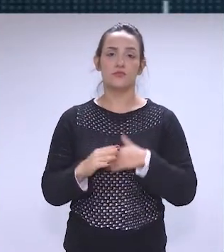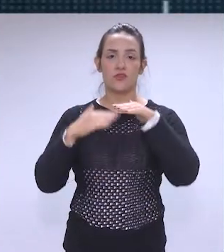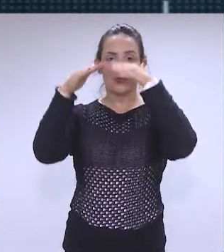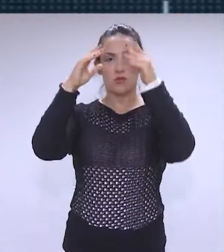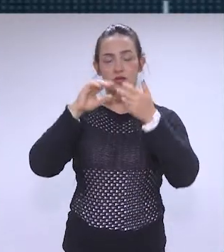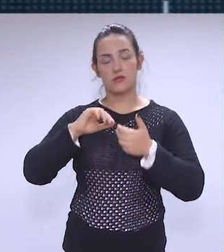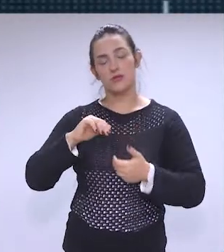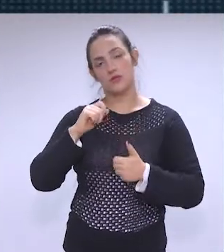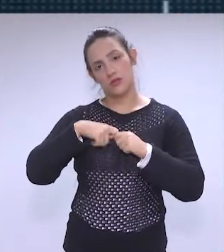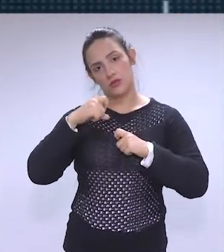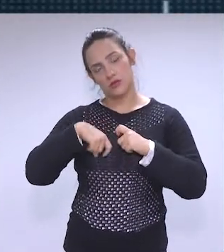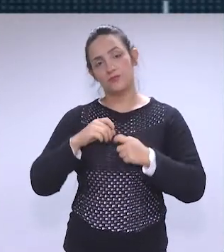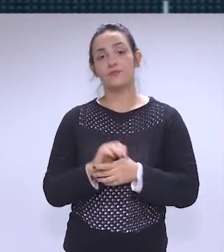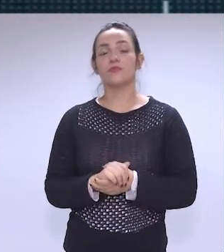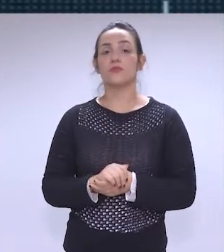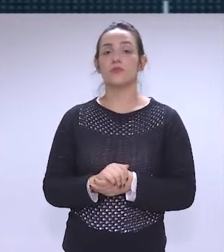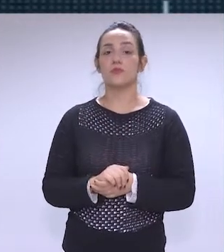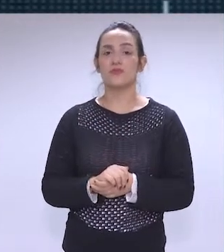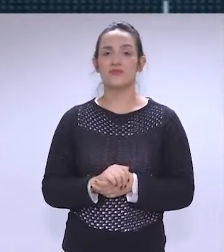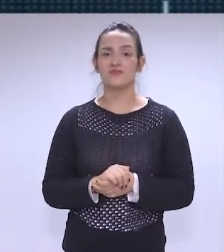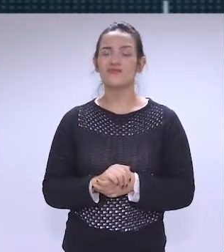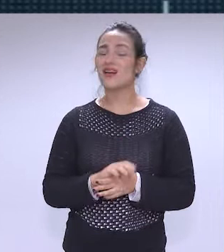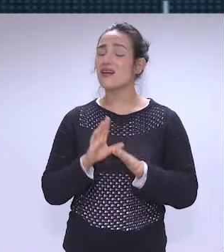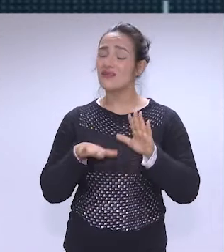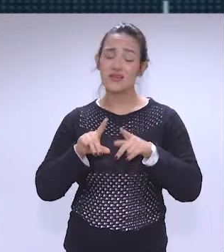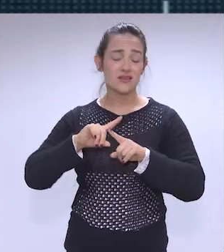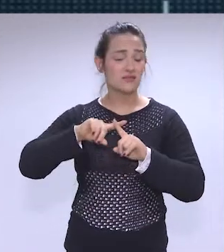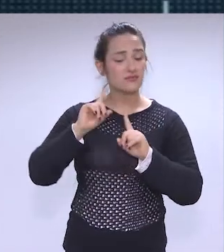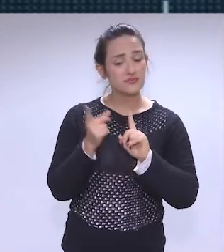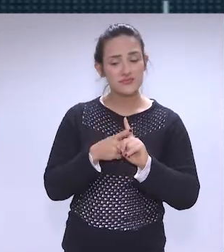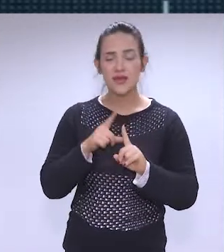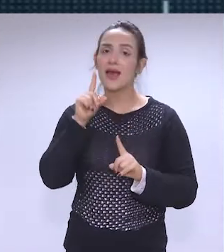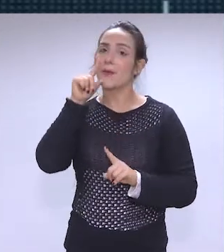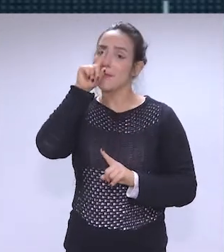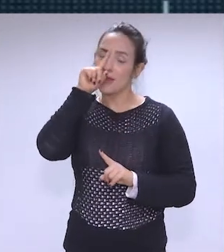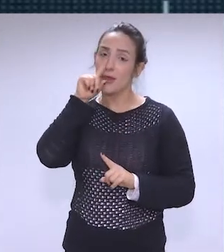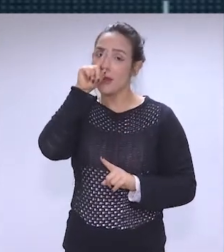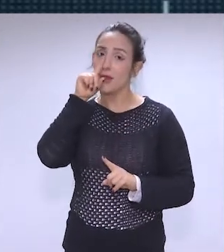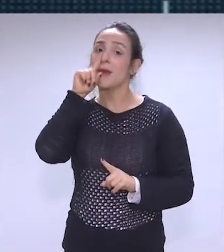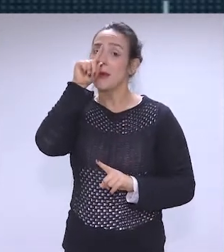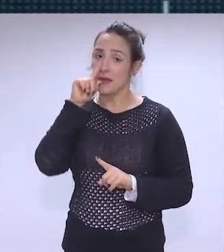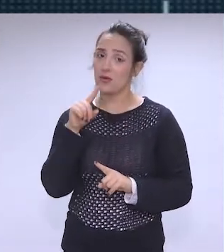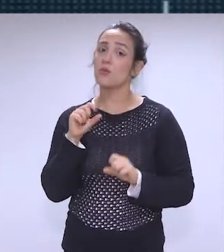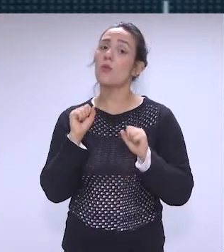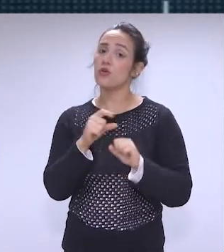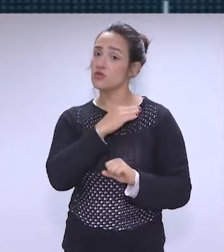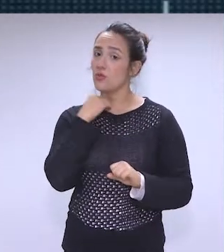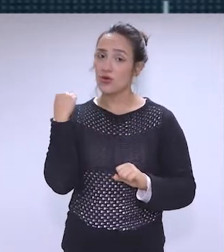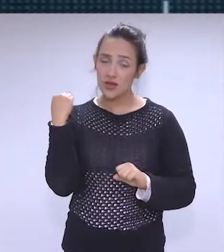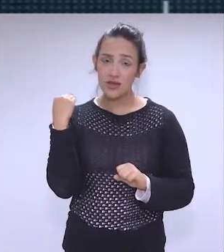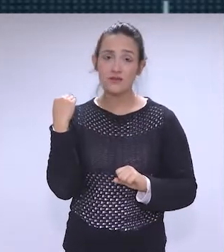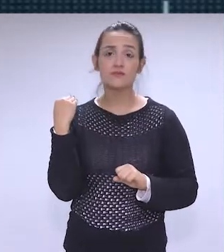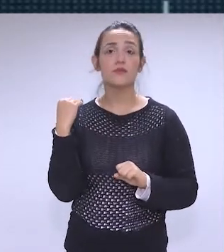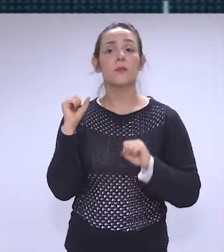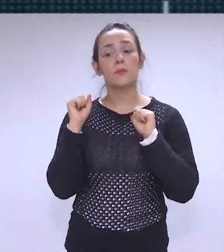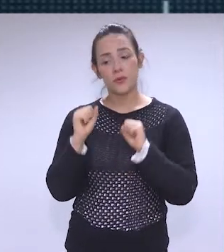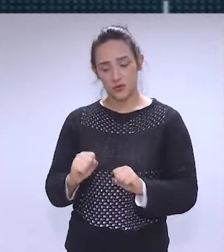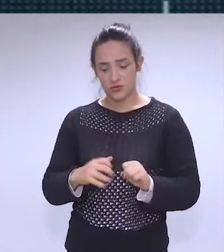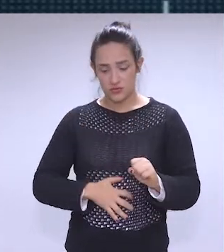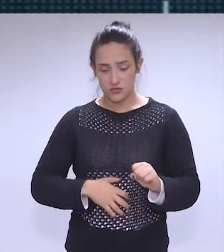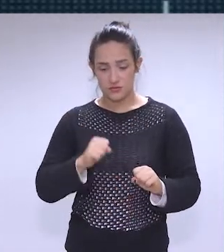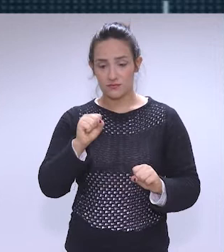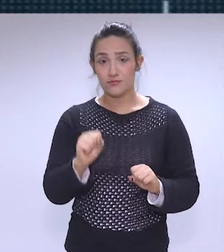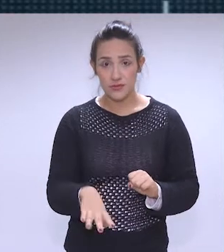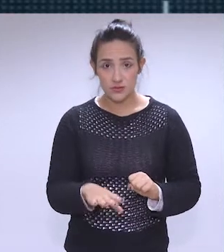gravidez infantil e na fase da adolescência, na maioria das vezes, é considerada de risco. A perda gestacional ou aborto